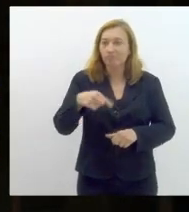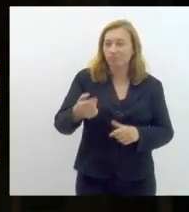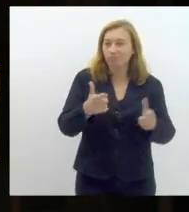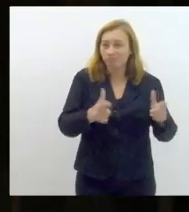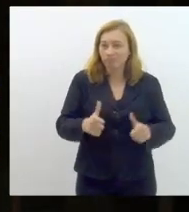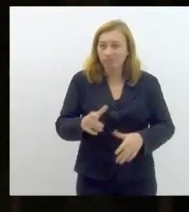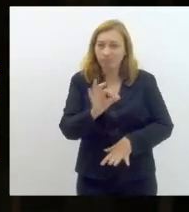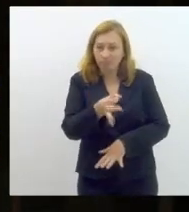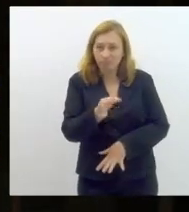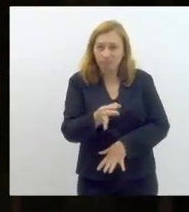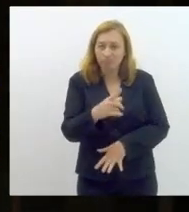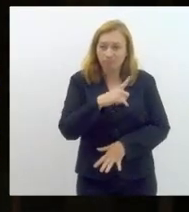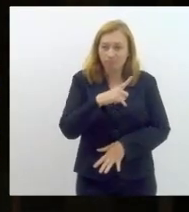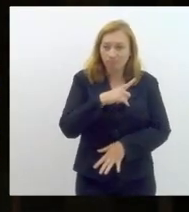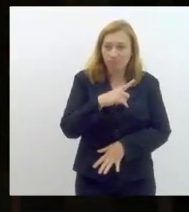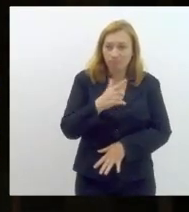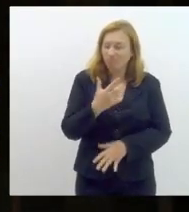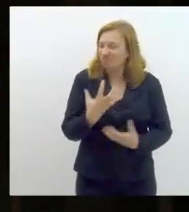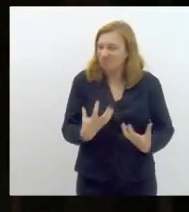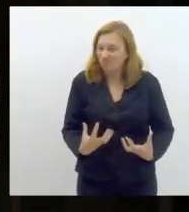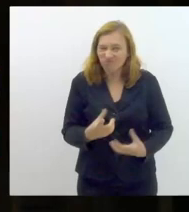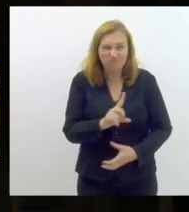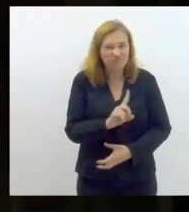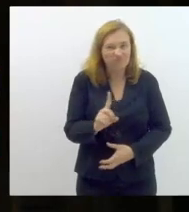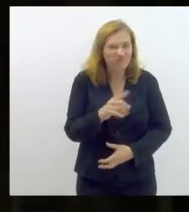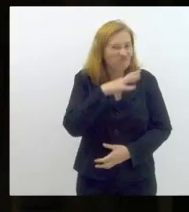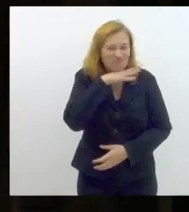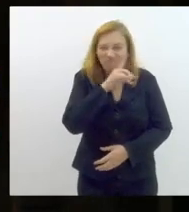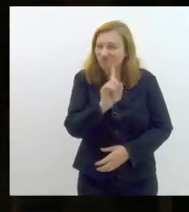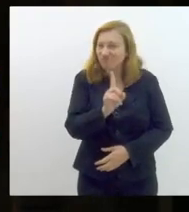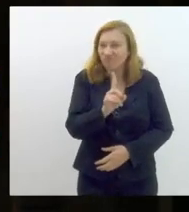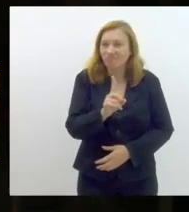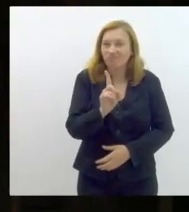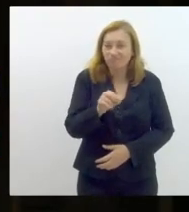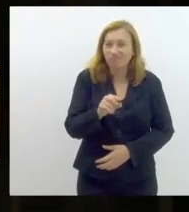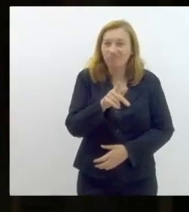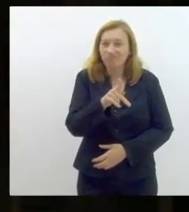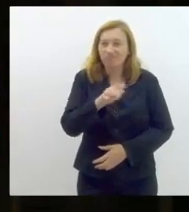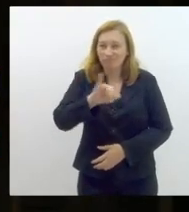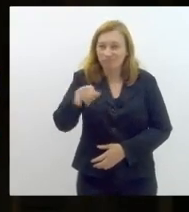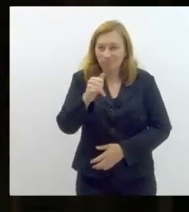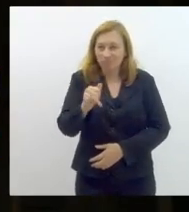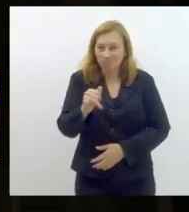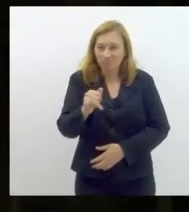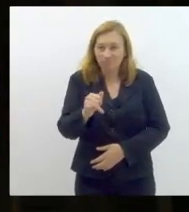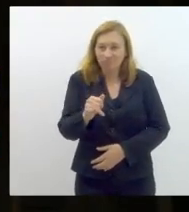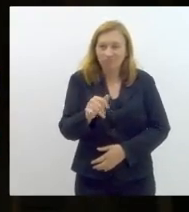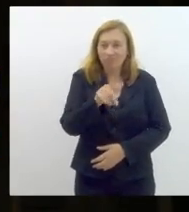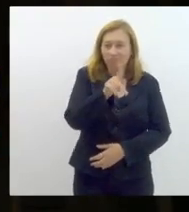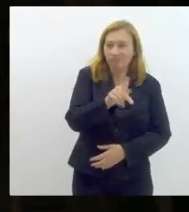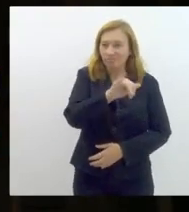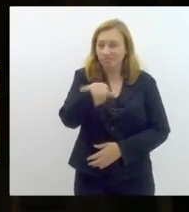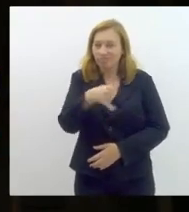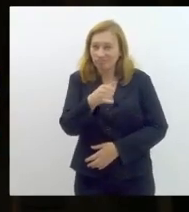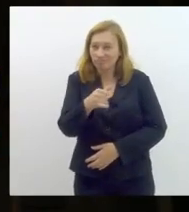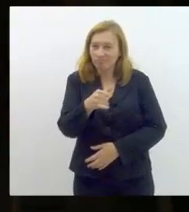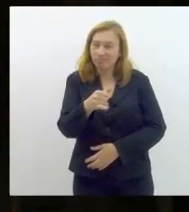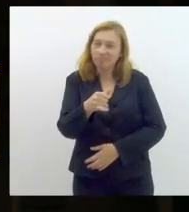Eu posso garantir. Não é chato, não é ruim. É o PJ. E o PJ,